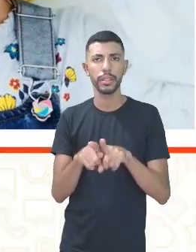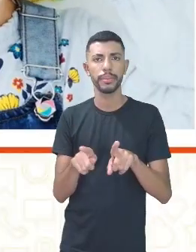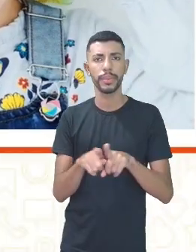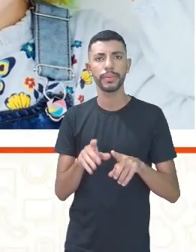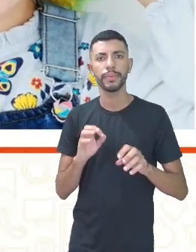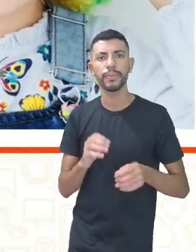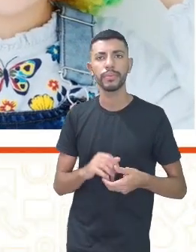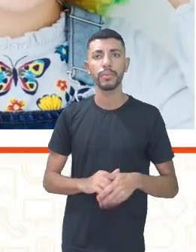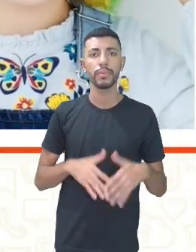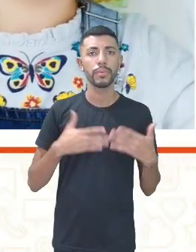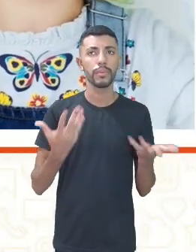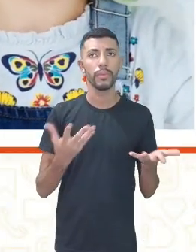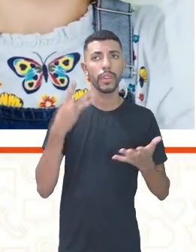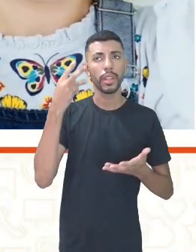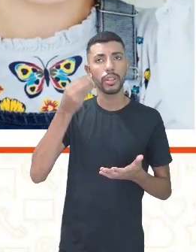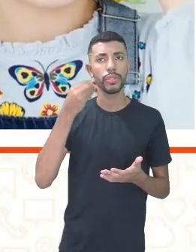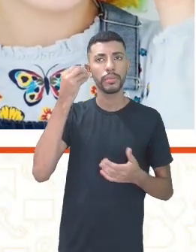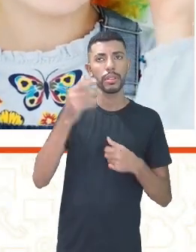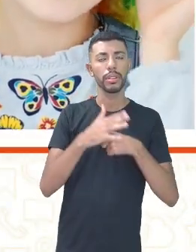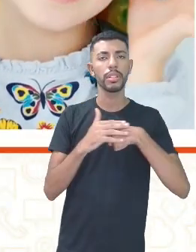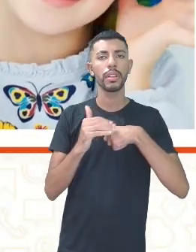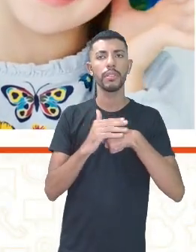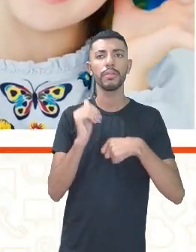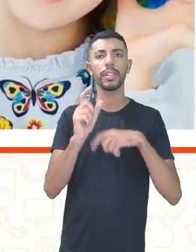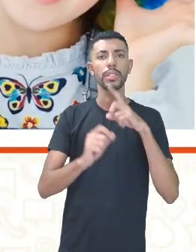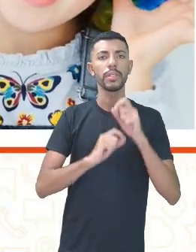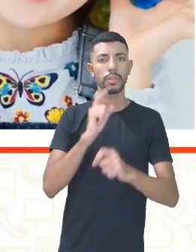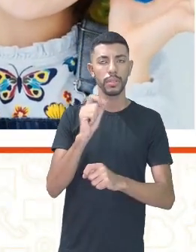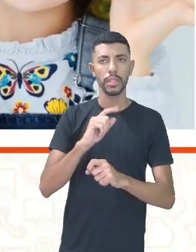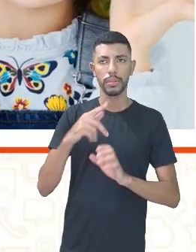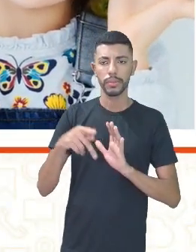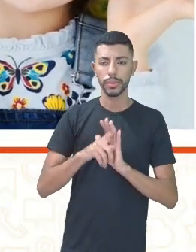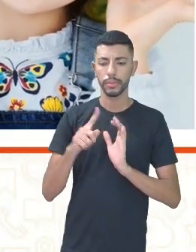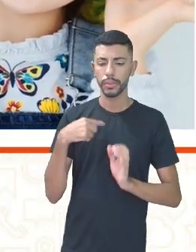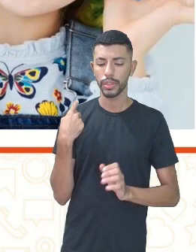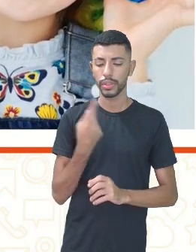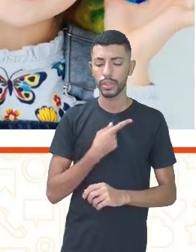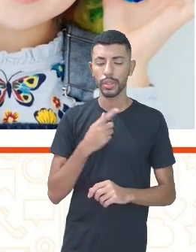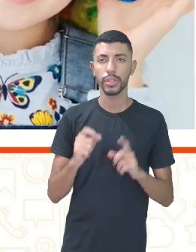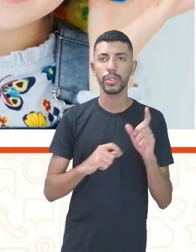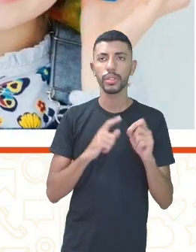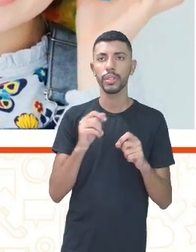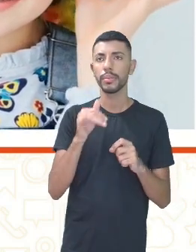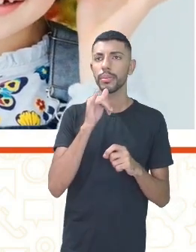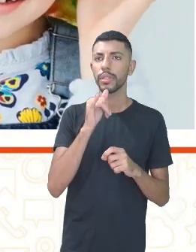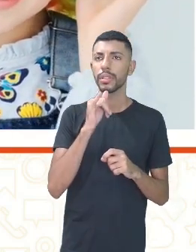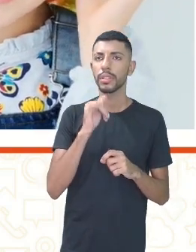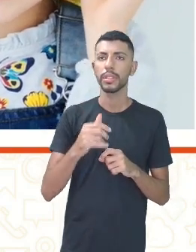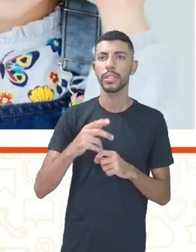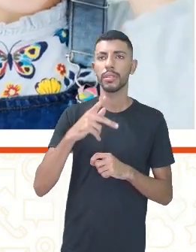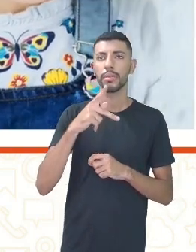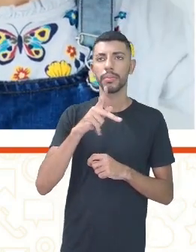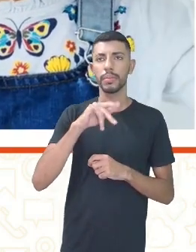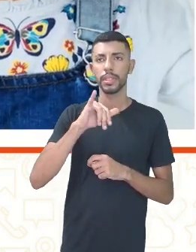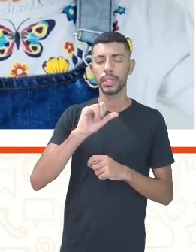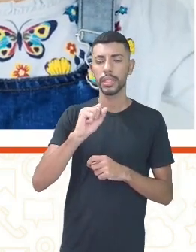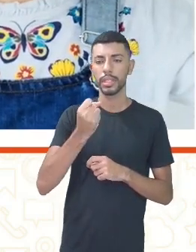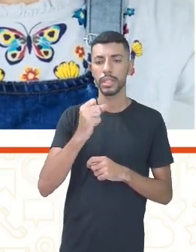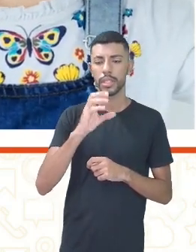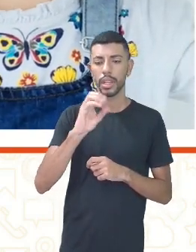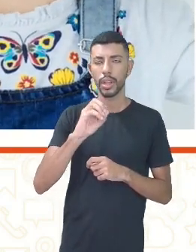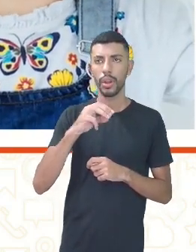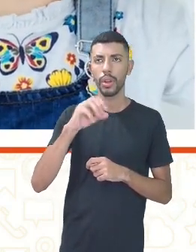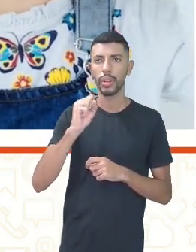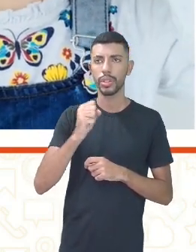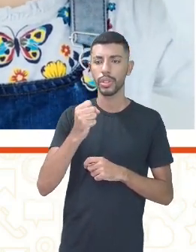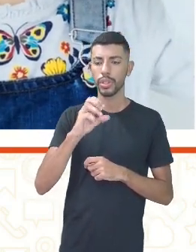E aí essas experiências afetivas, elas propiciam para a gente correlações psicossomáticas. O que seria isso?